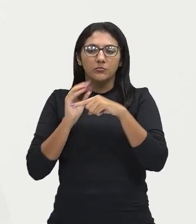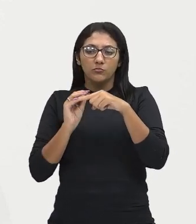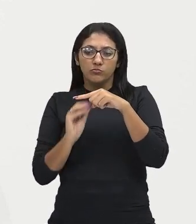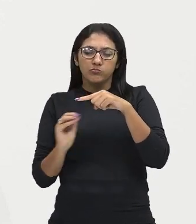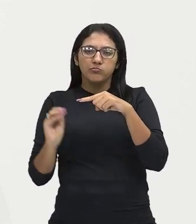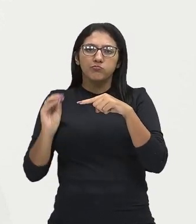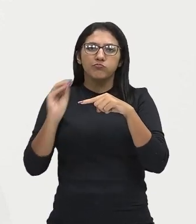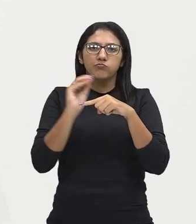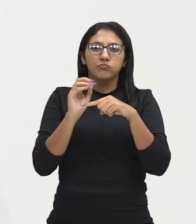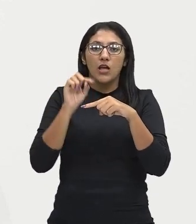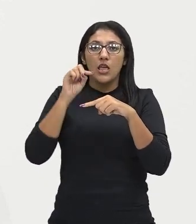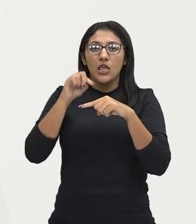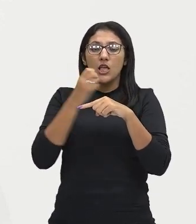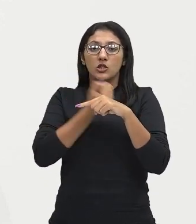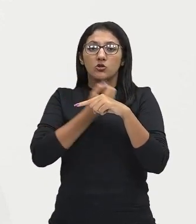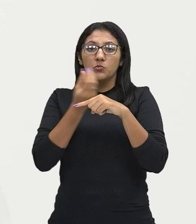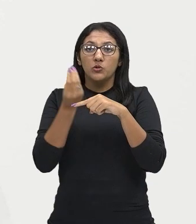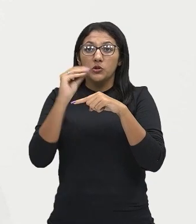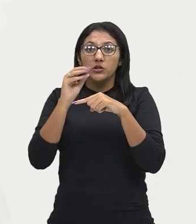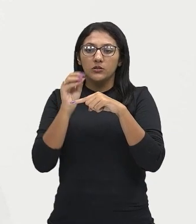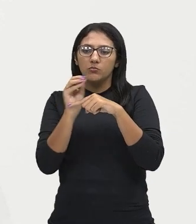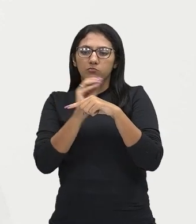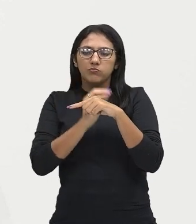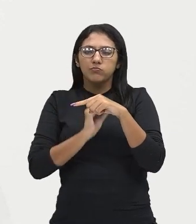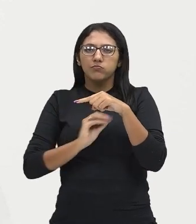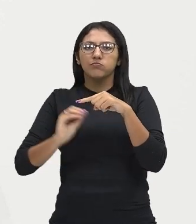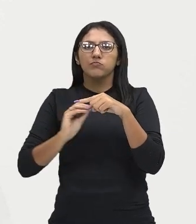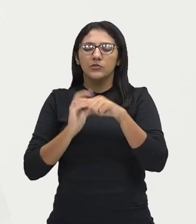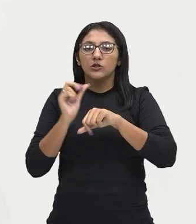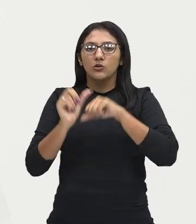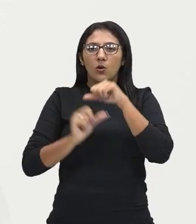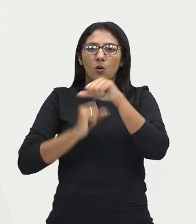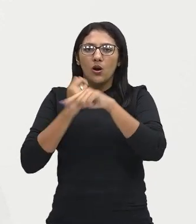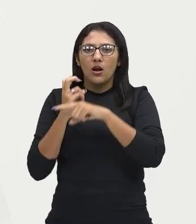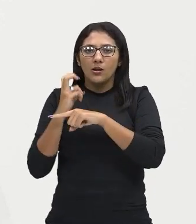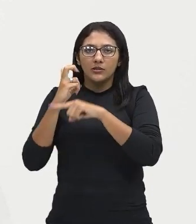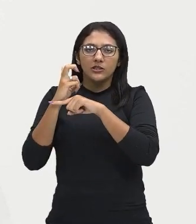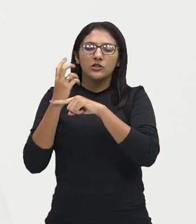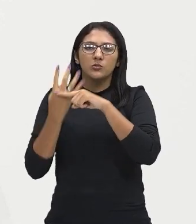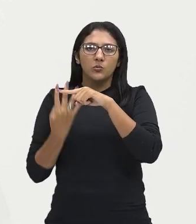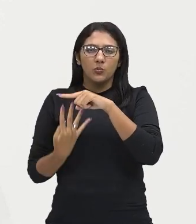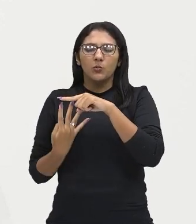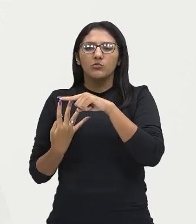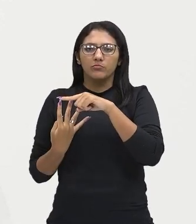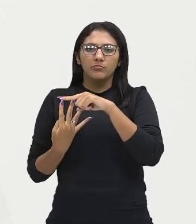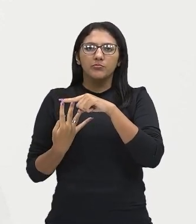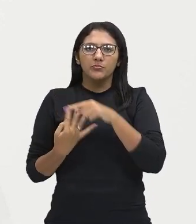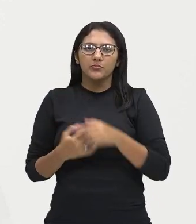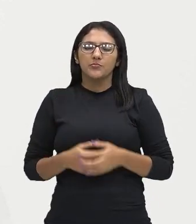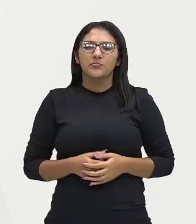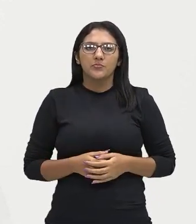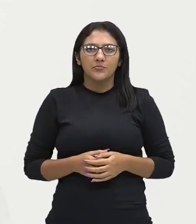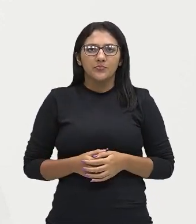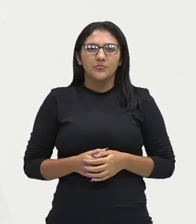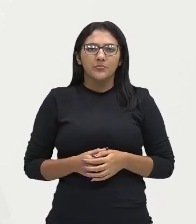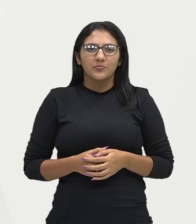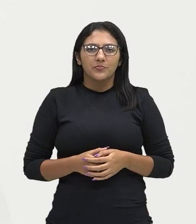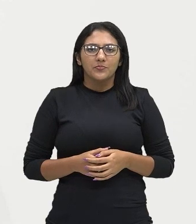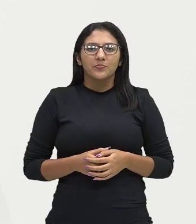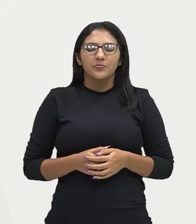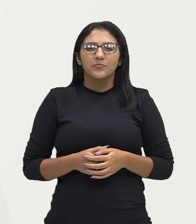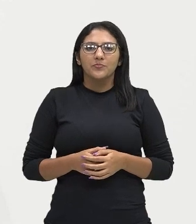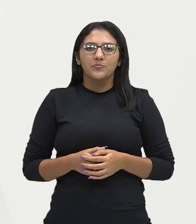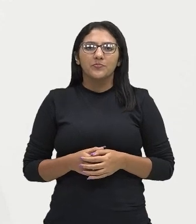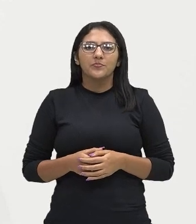ficou no denominador. Perdão, o que era denominador ficou no numerador. E o que era numerador ficou no denominador. E